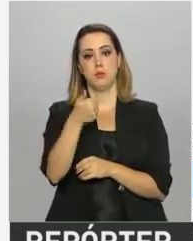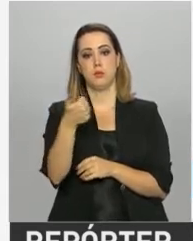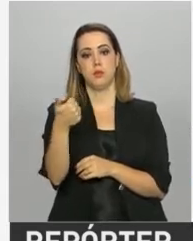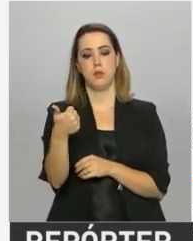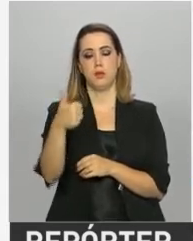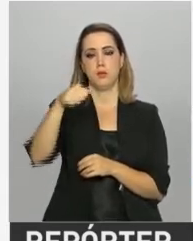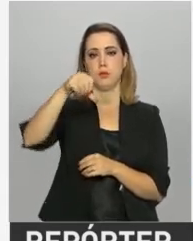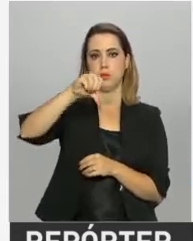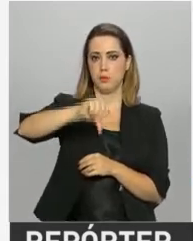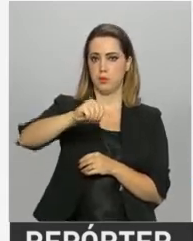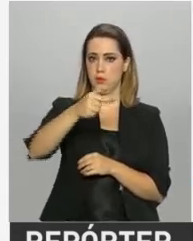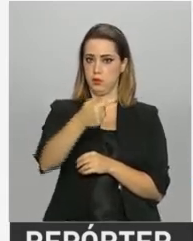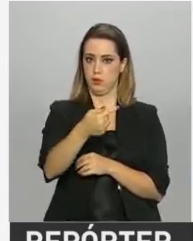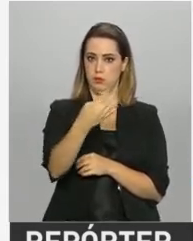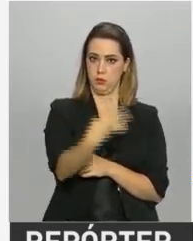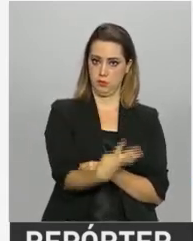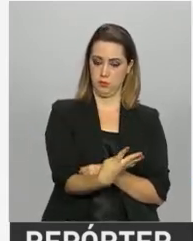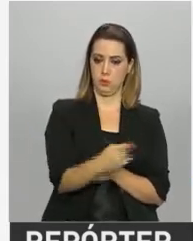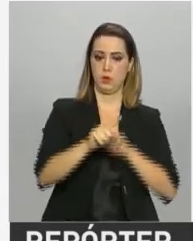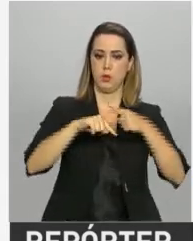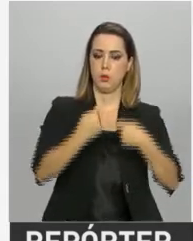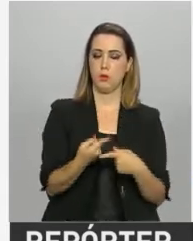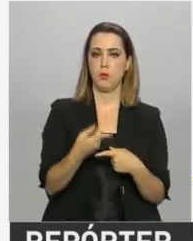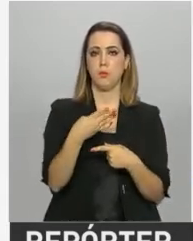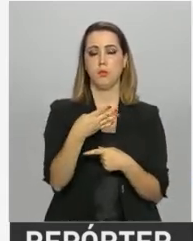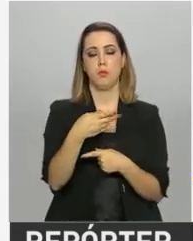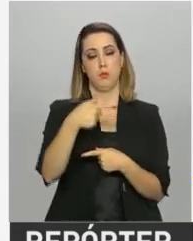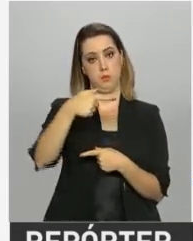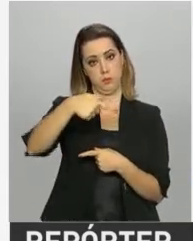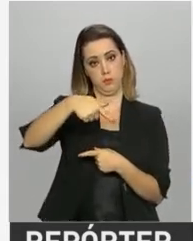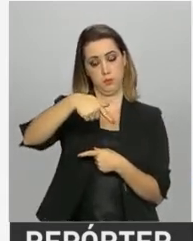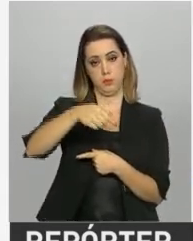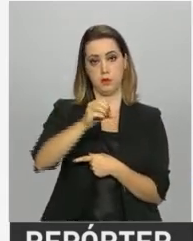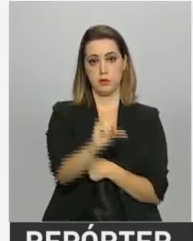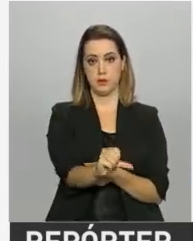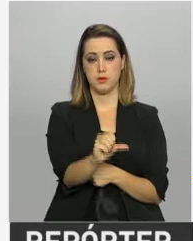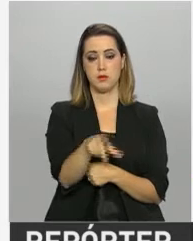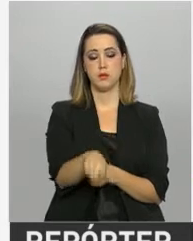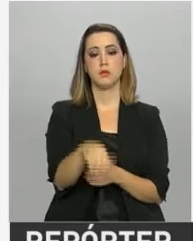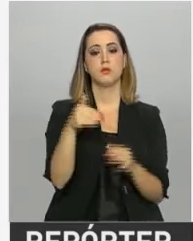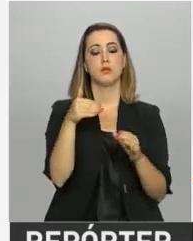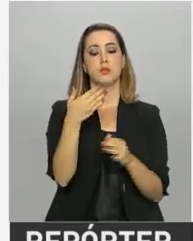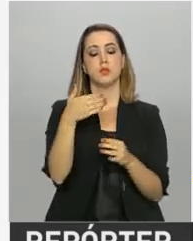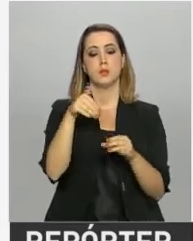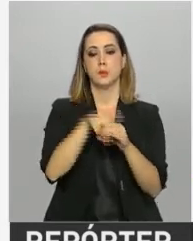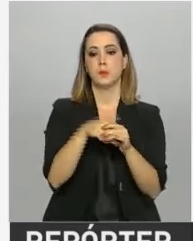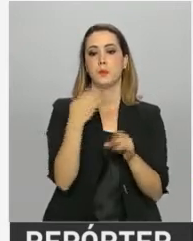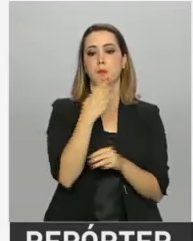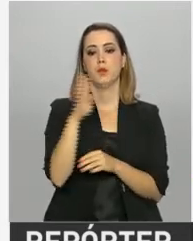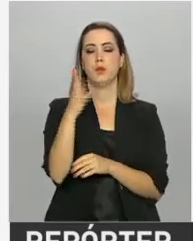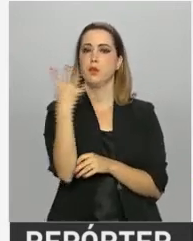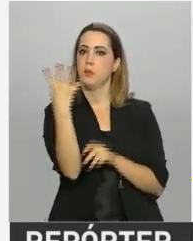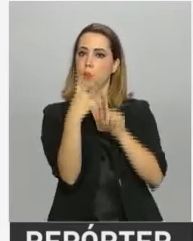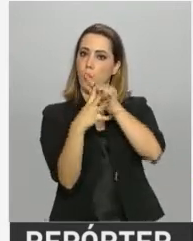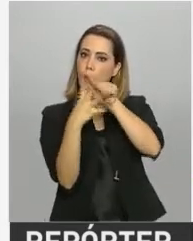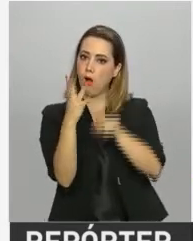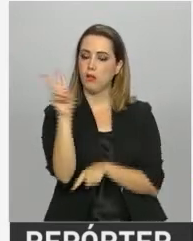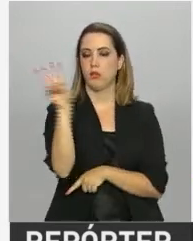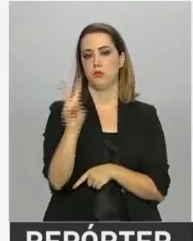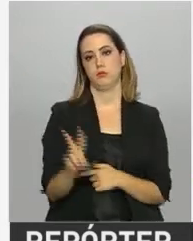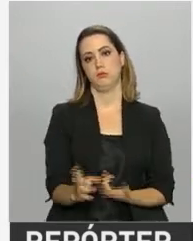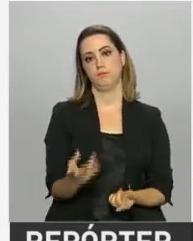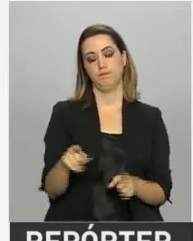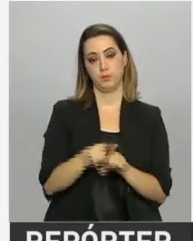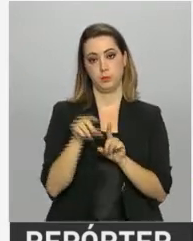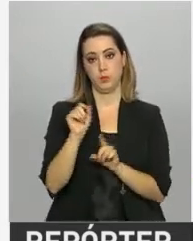1979 assumiu o cargo de deputado federal pela primeira vez e foi eleito para quatro mandatos seguidos participou da